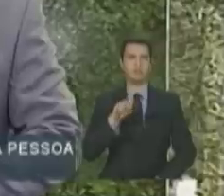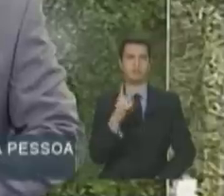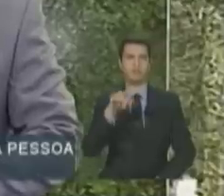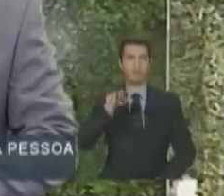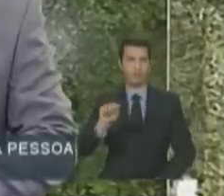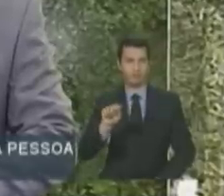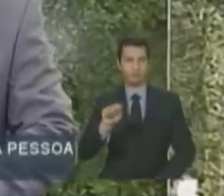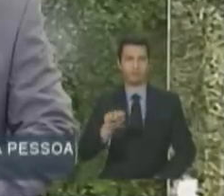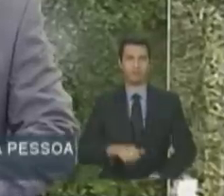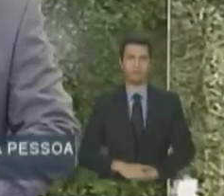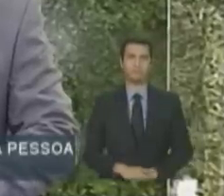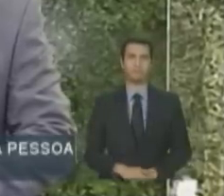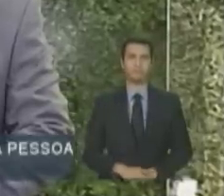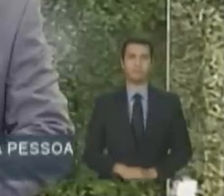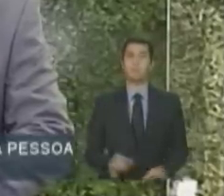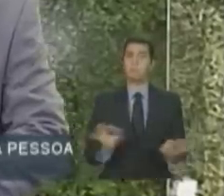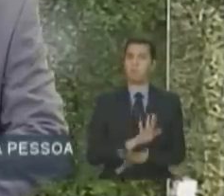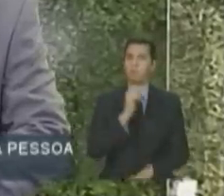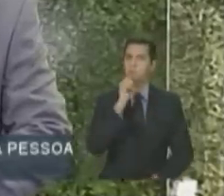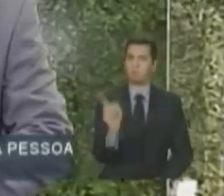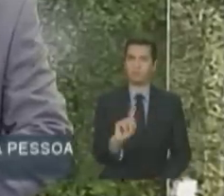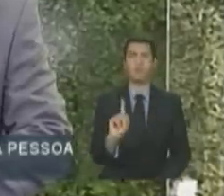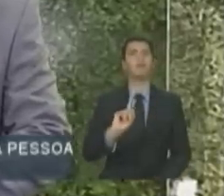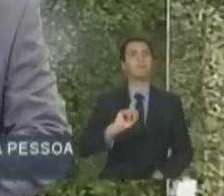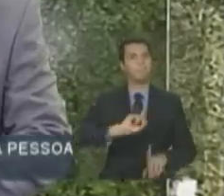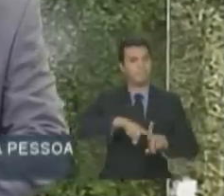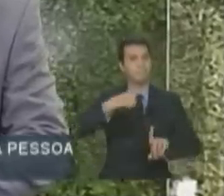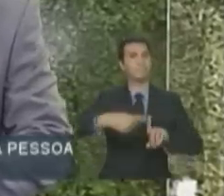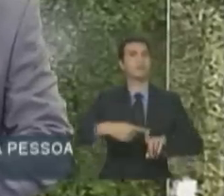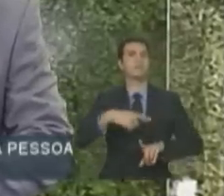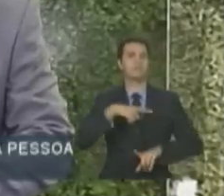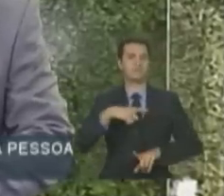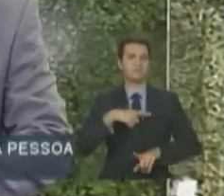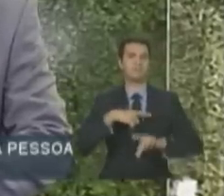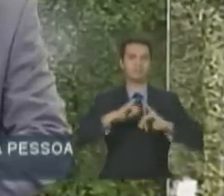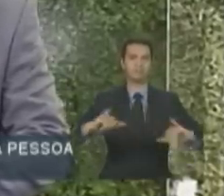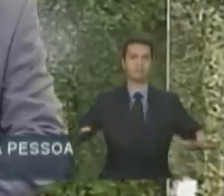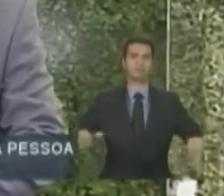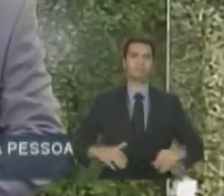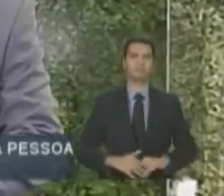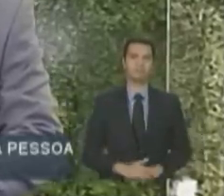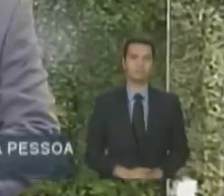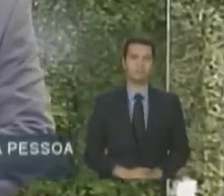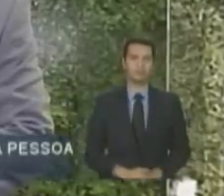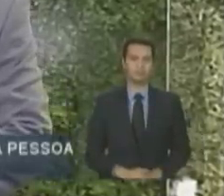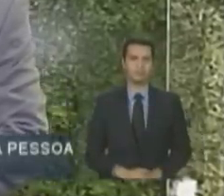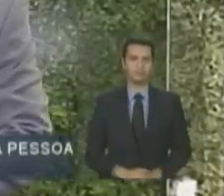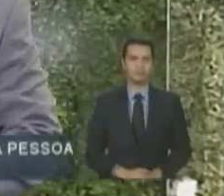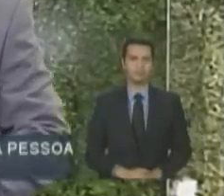Mas não acabou, só estou aqui na metade, viu? Tem mais notícia para vocês aqui.